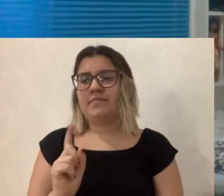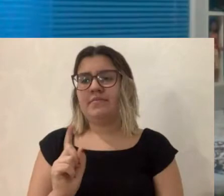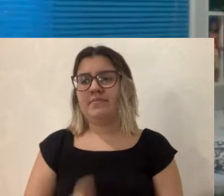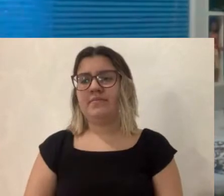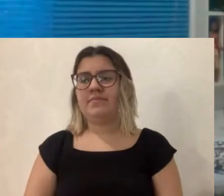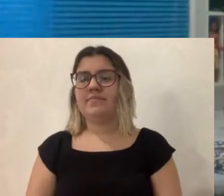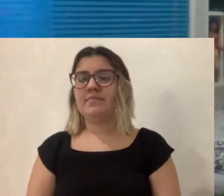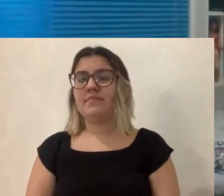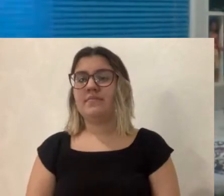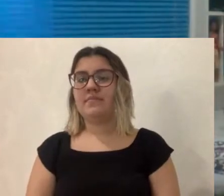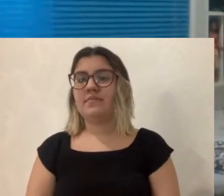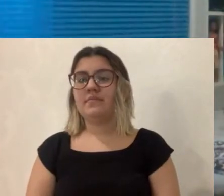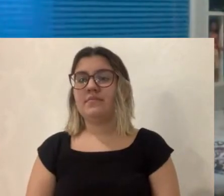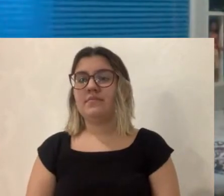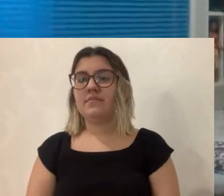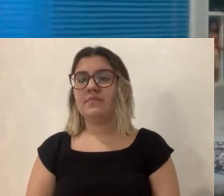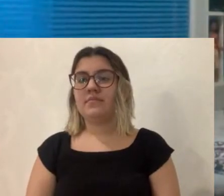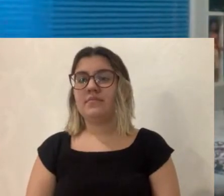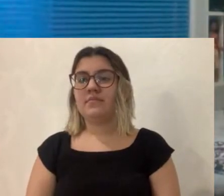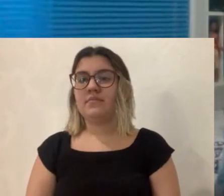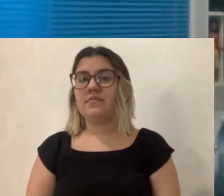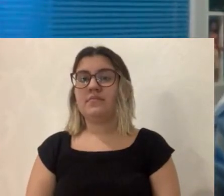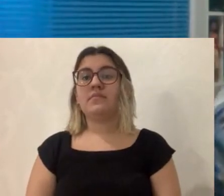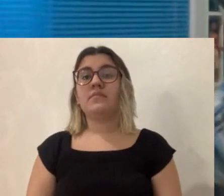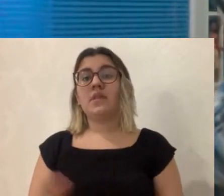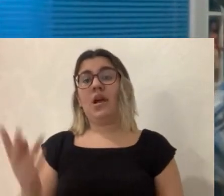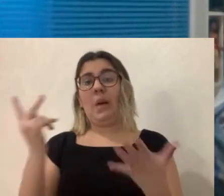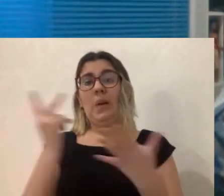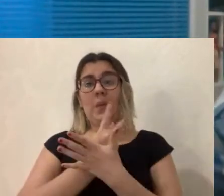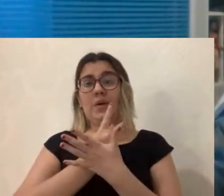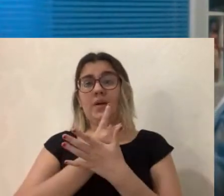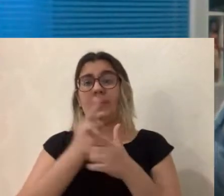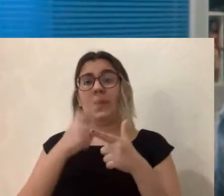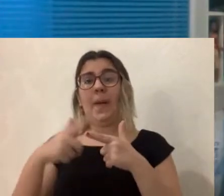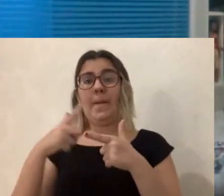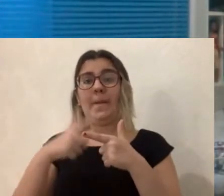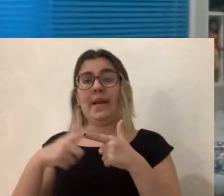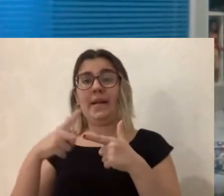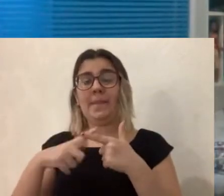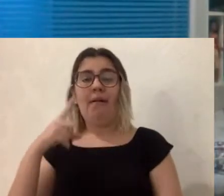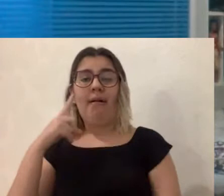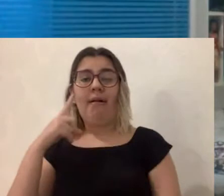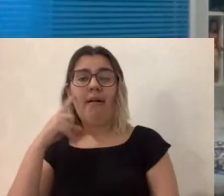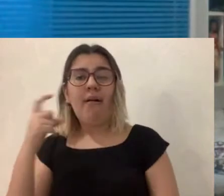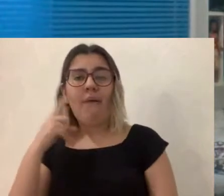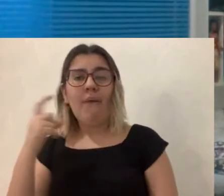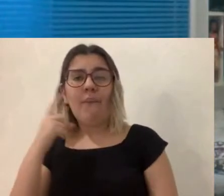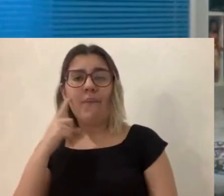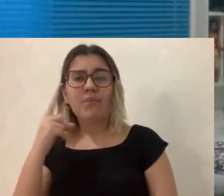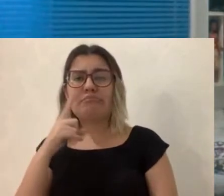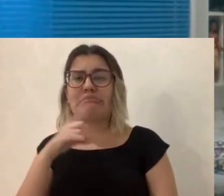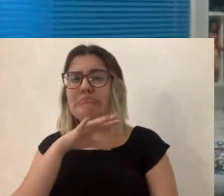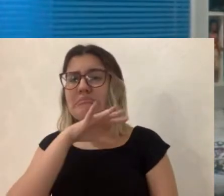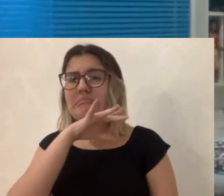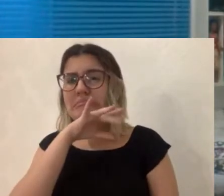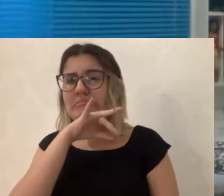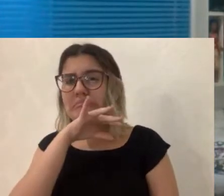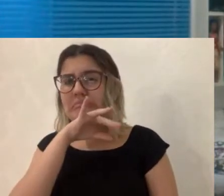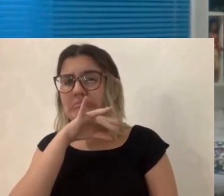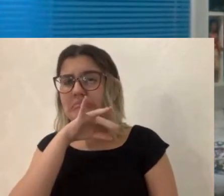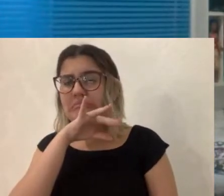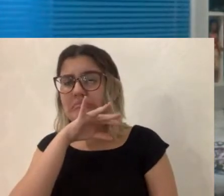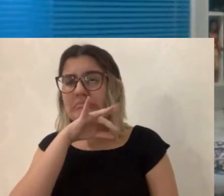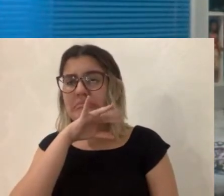Oi? É, a gente está tendo uns problemas de execução do áudio. Ele não está chegando muito picotado e não está